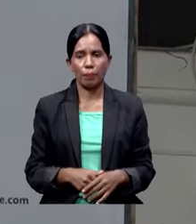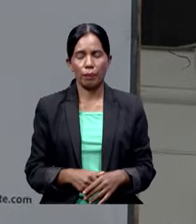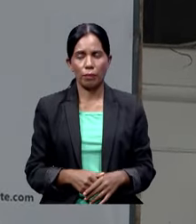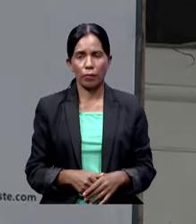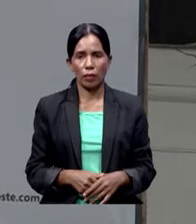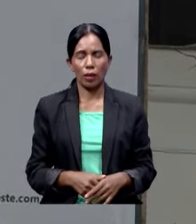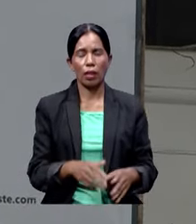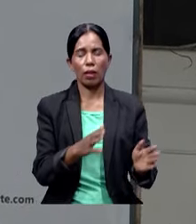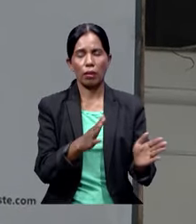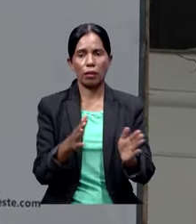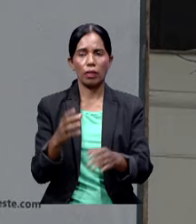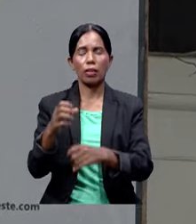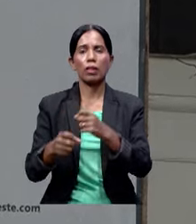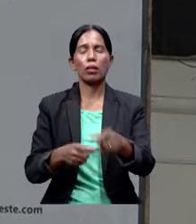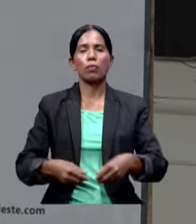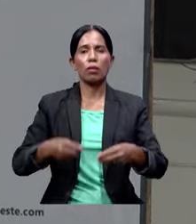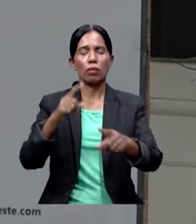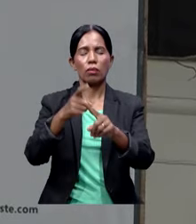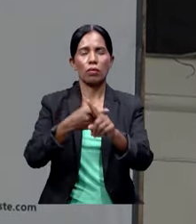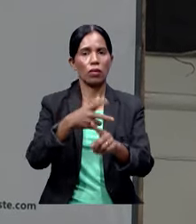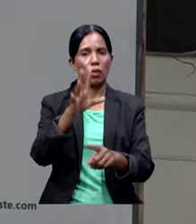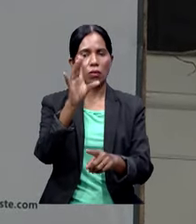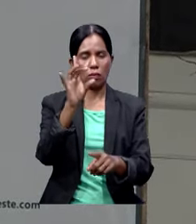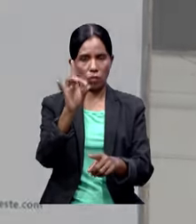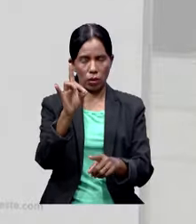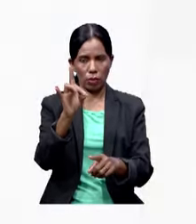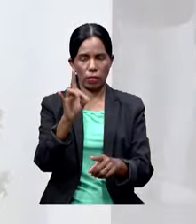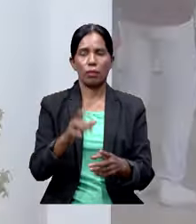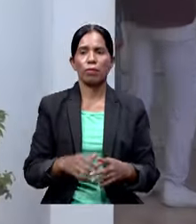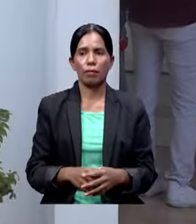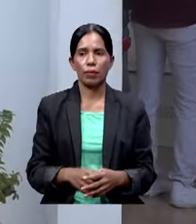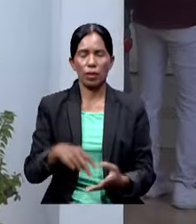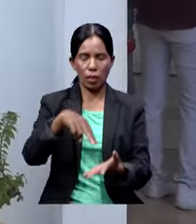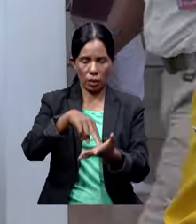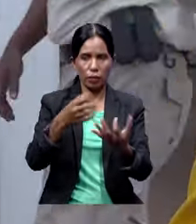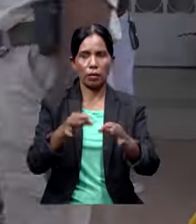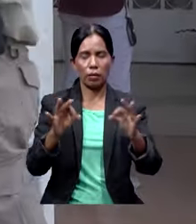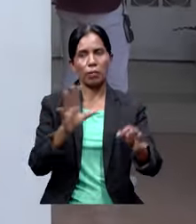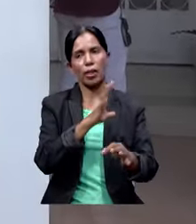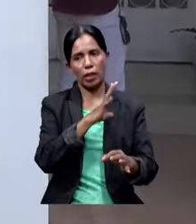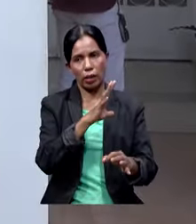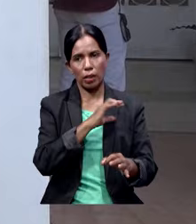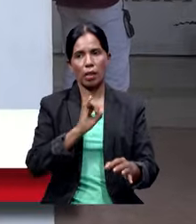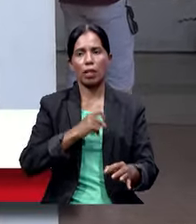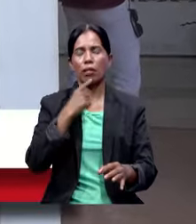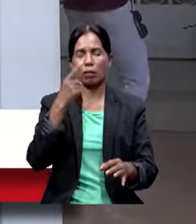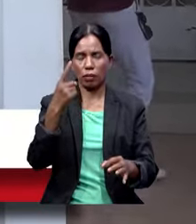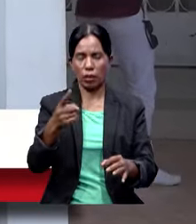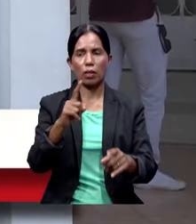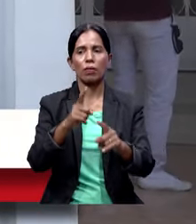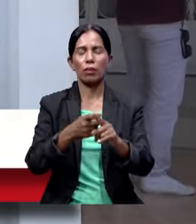progresso e da target ba fulano alo negala a rin quase rotona im hindetsa ira audia nona fulano